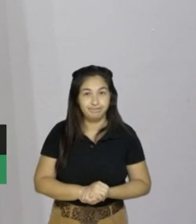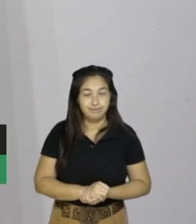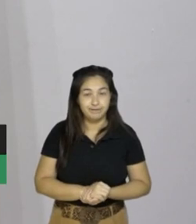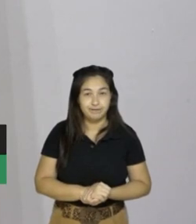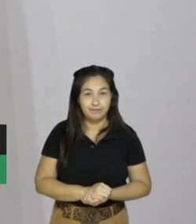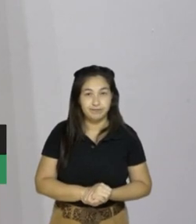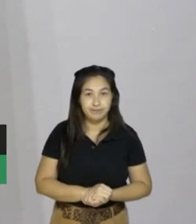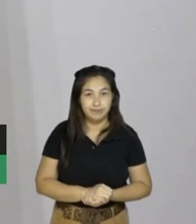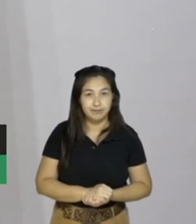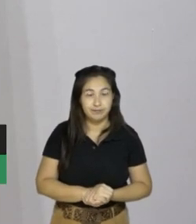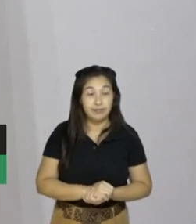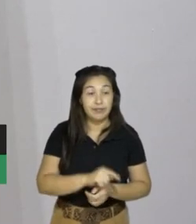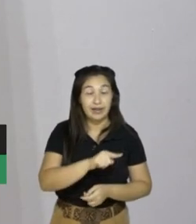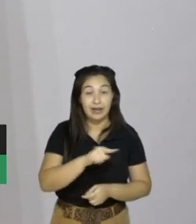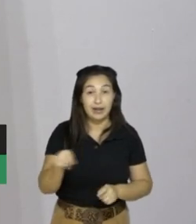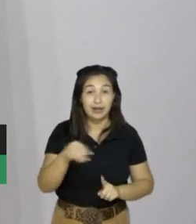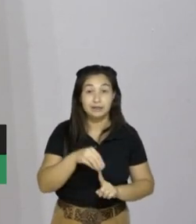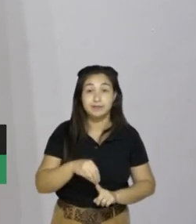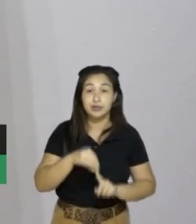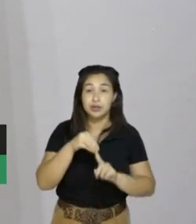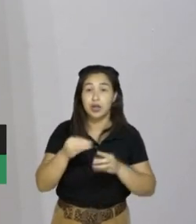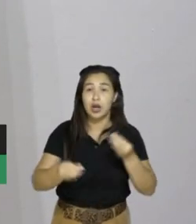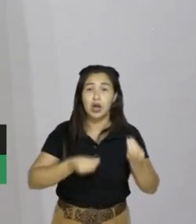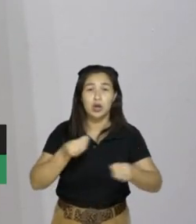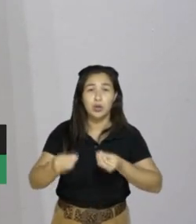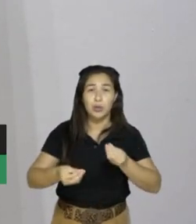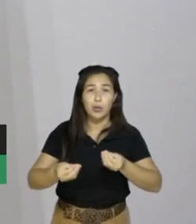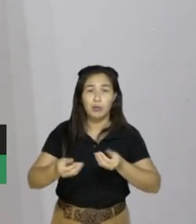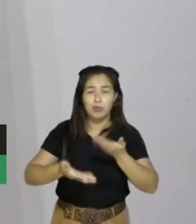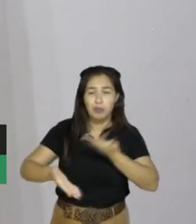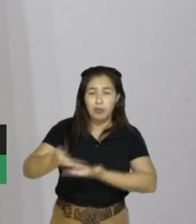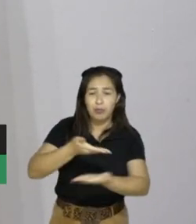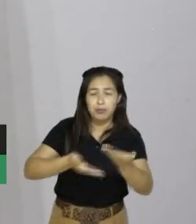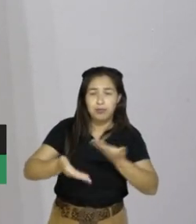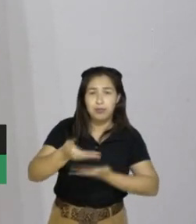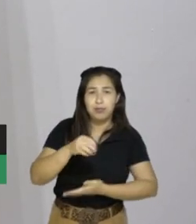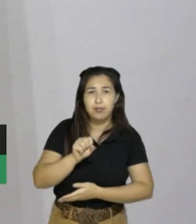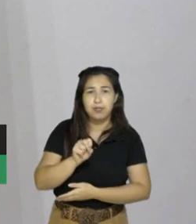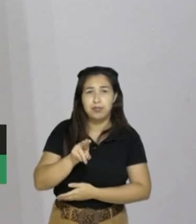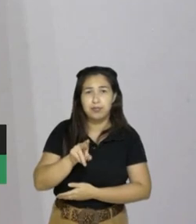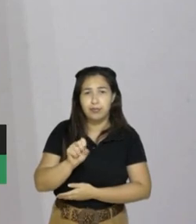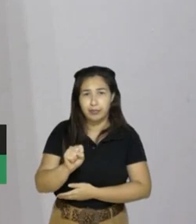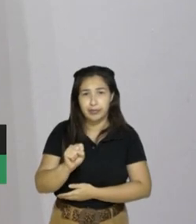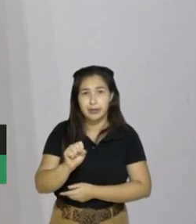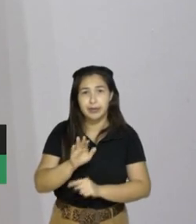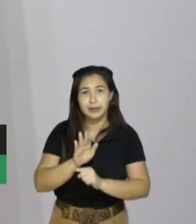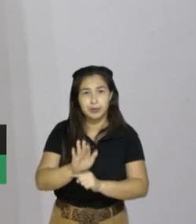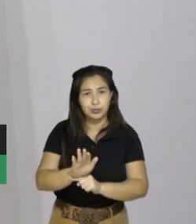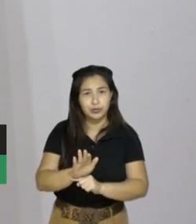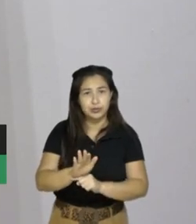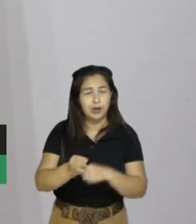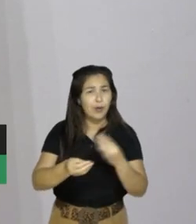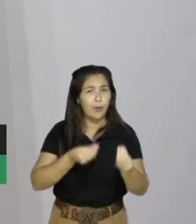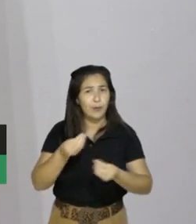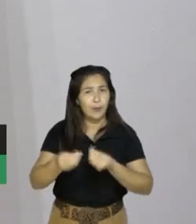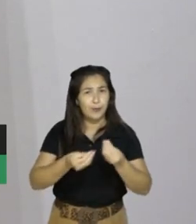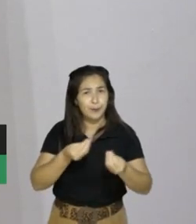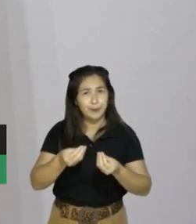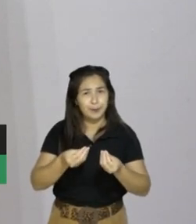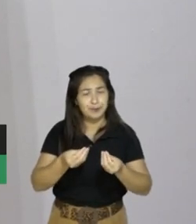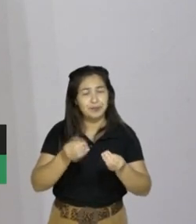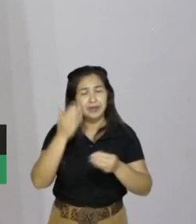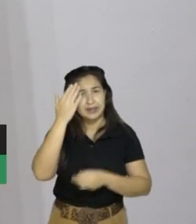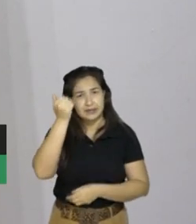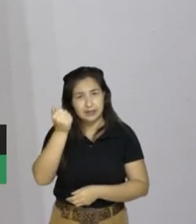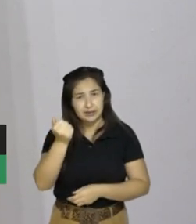se destacando acima de tudo por colaborar com o Sistema Único de Saúde nós sabemos e ainda há